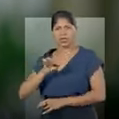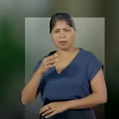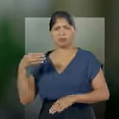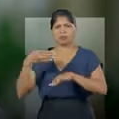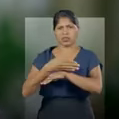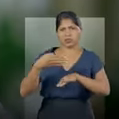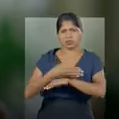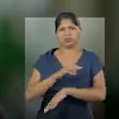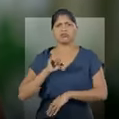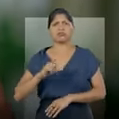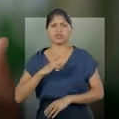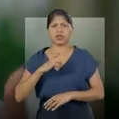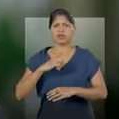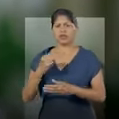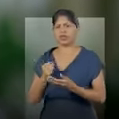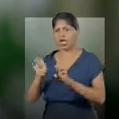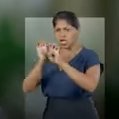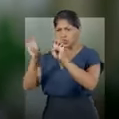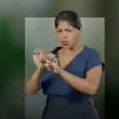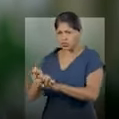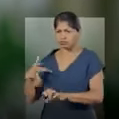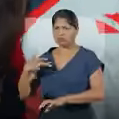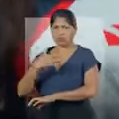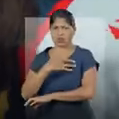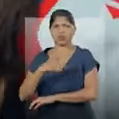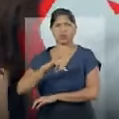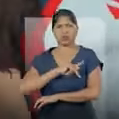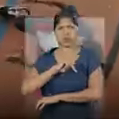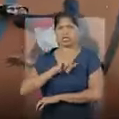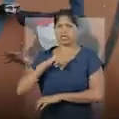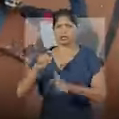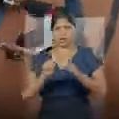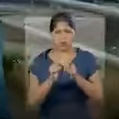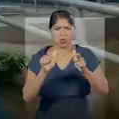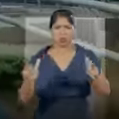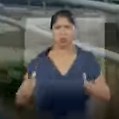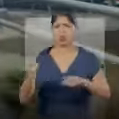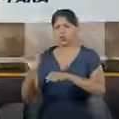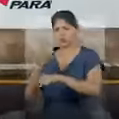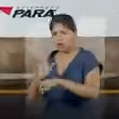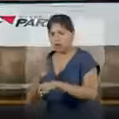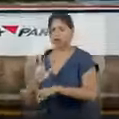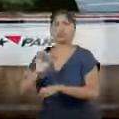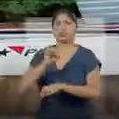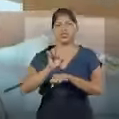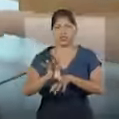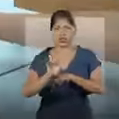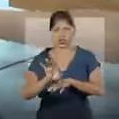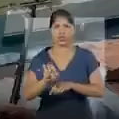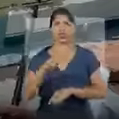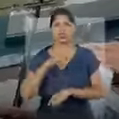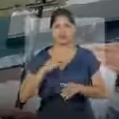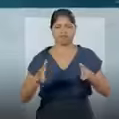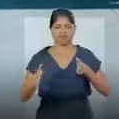polícia. Apoiamento na estrutura de saúde pública. Ampliar ações de educação. Só nesse período